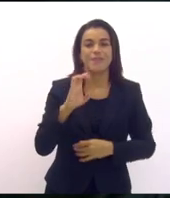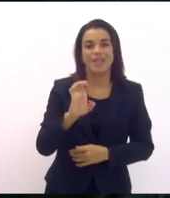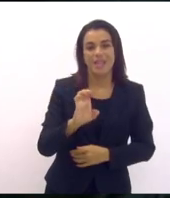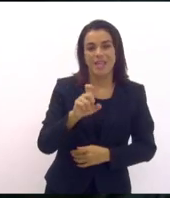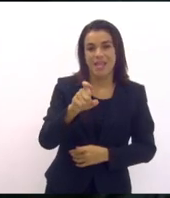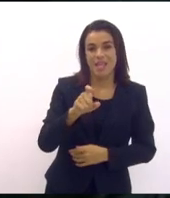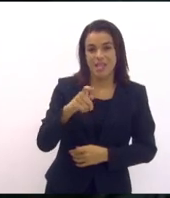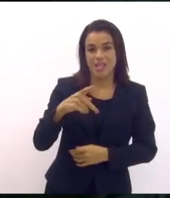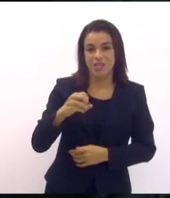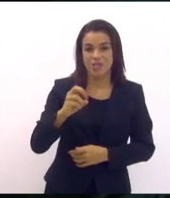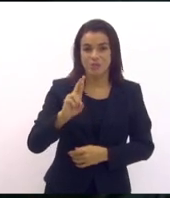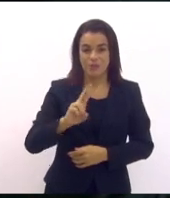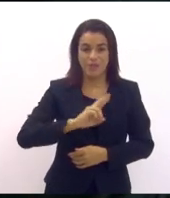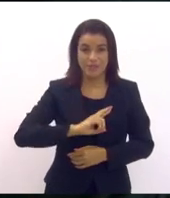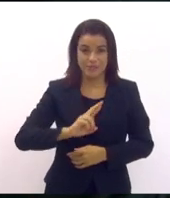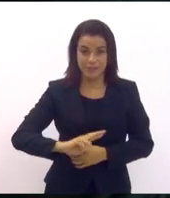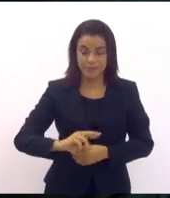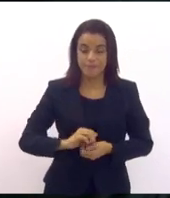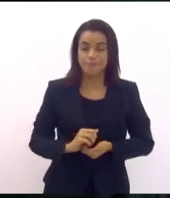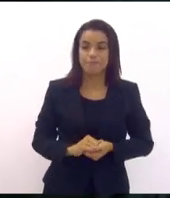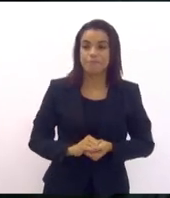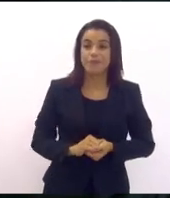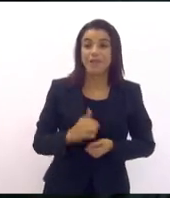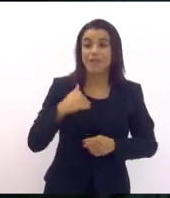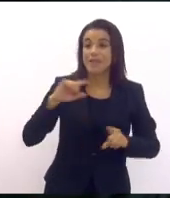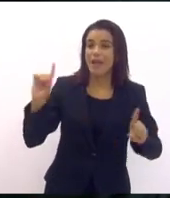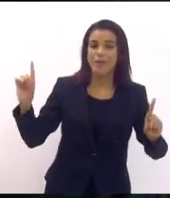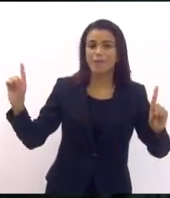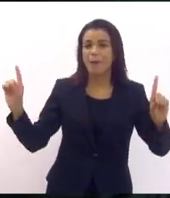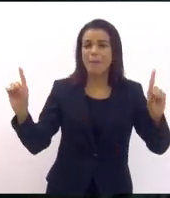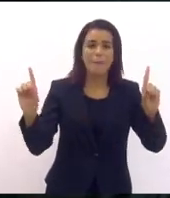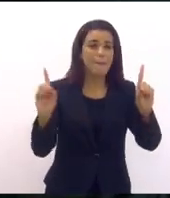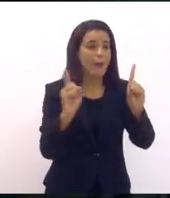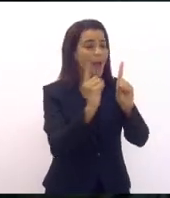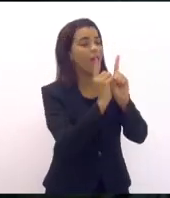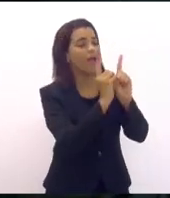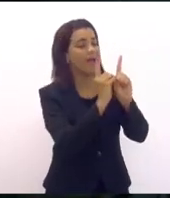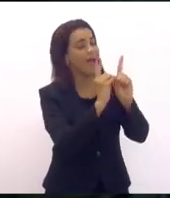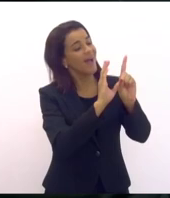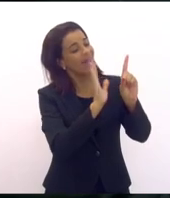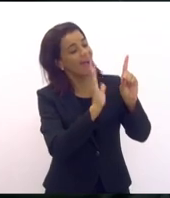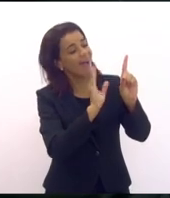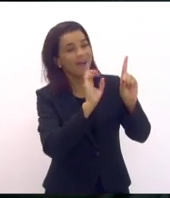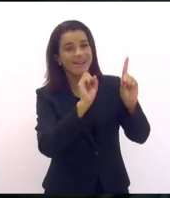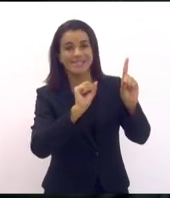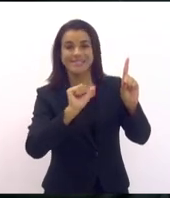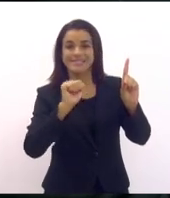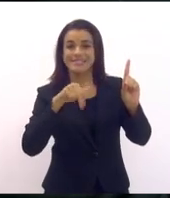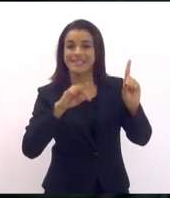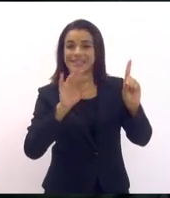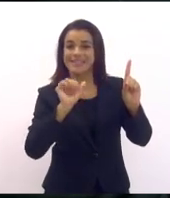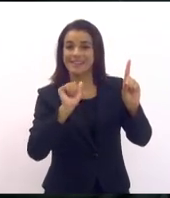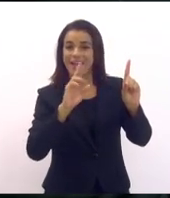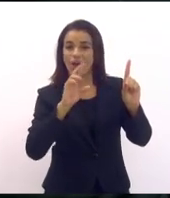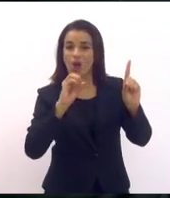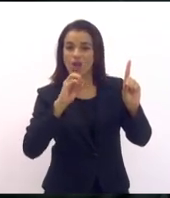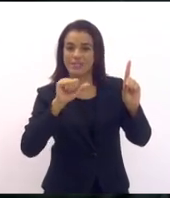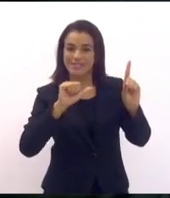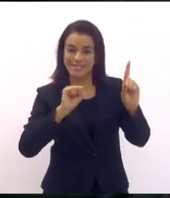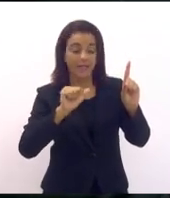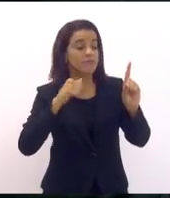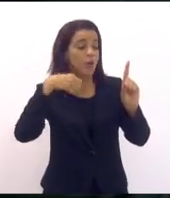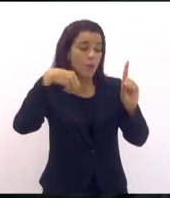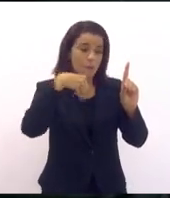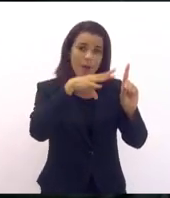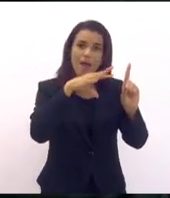e eu encontrei o Santa Rosa e passei o problema para ele conversei com ele